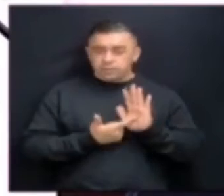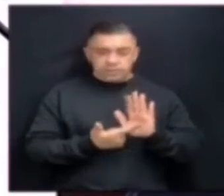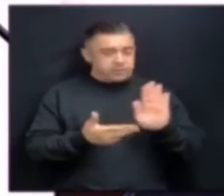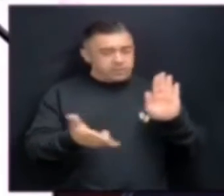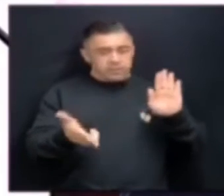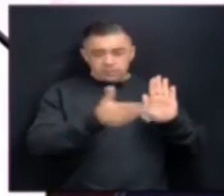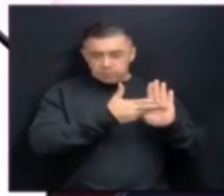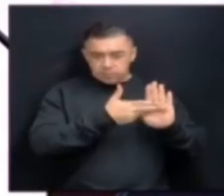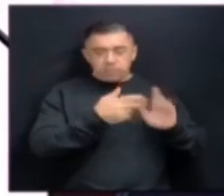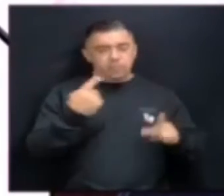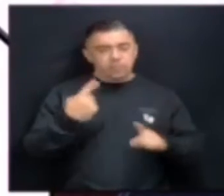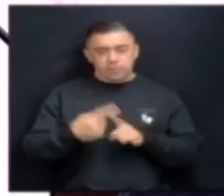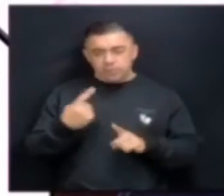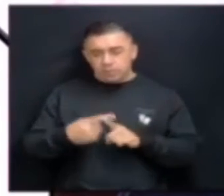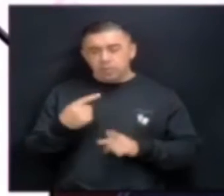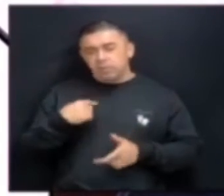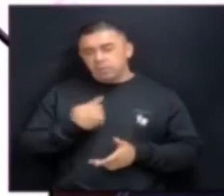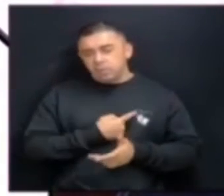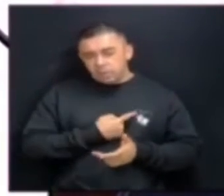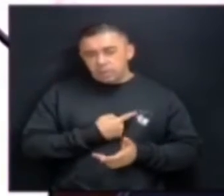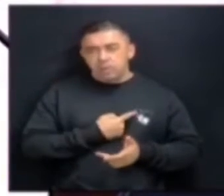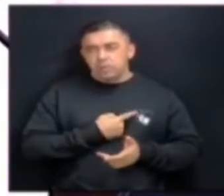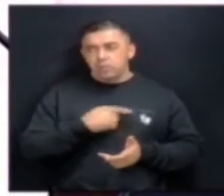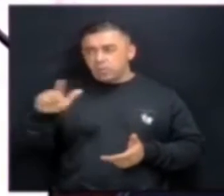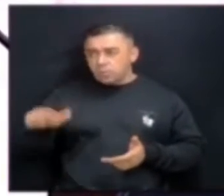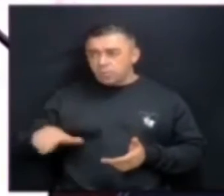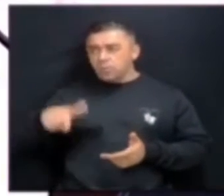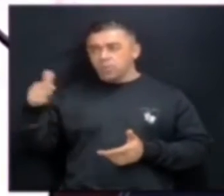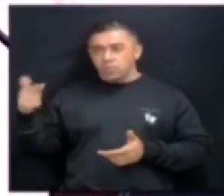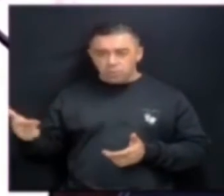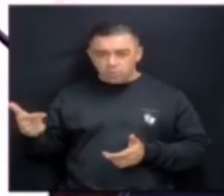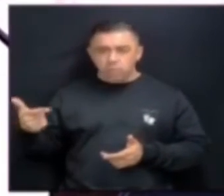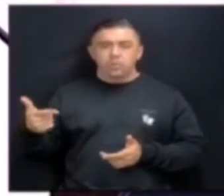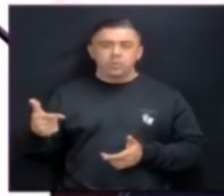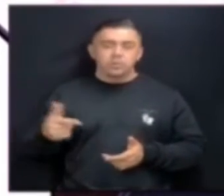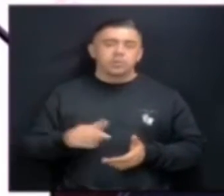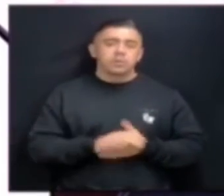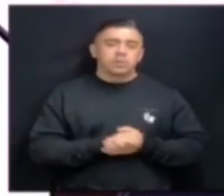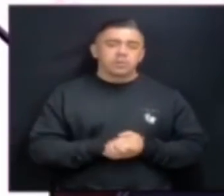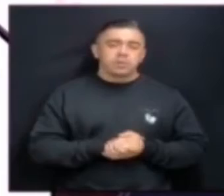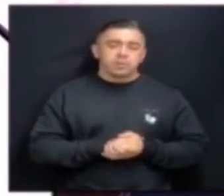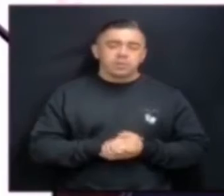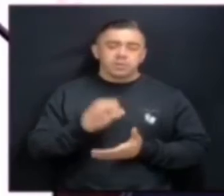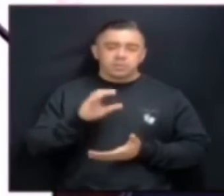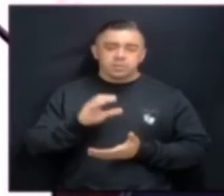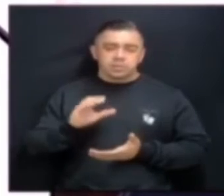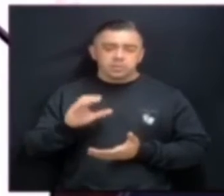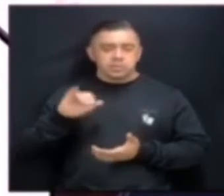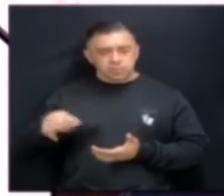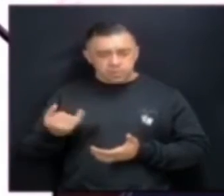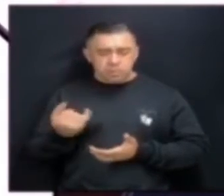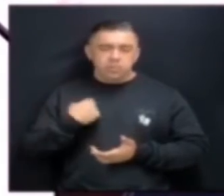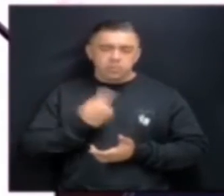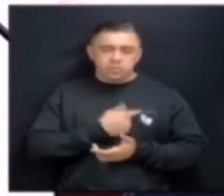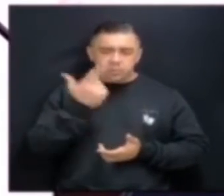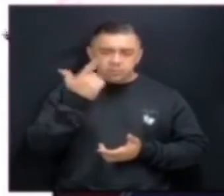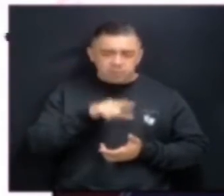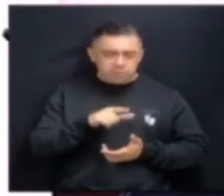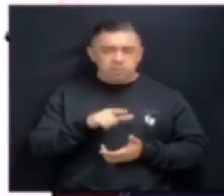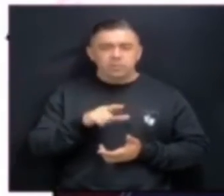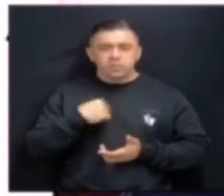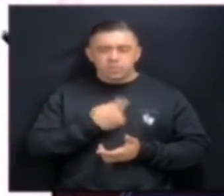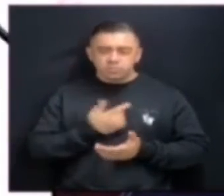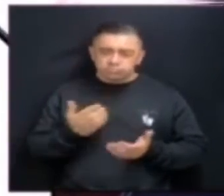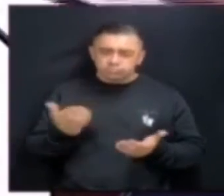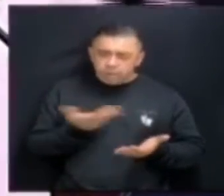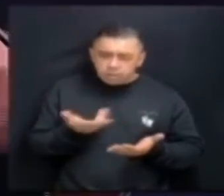emenda especialmente para contermos é outra sessão da ccj na próxima semana e não nos Conseguimos dar agilidade